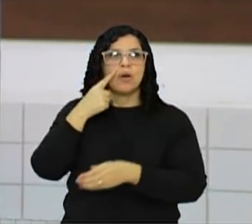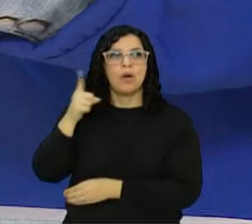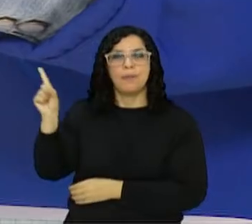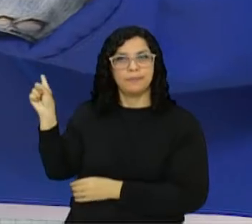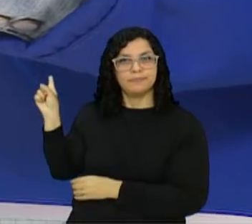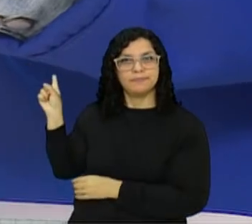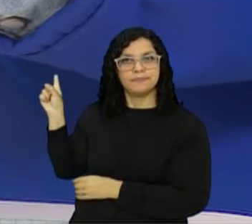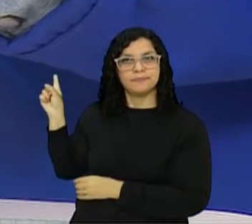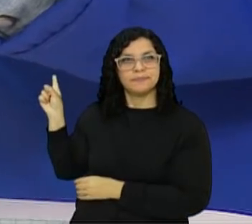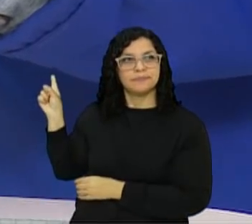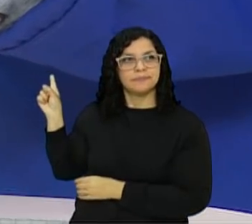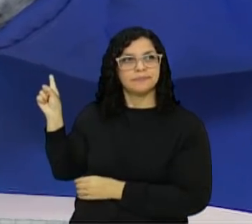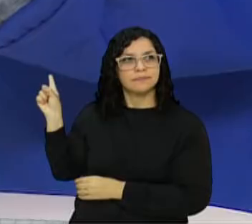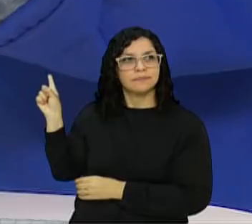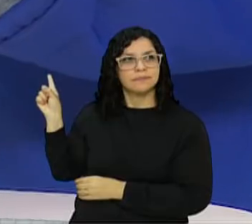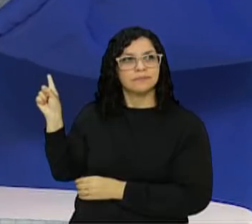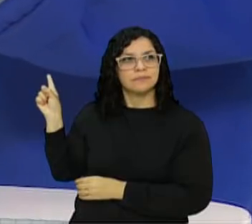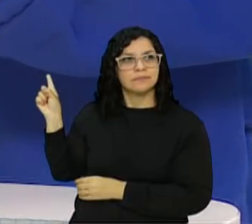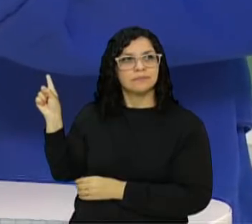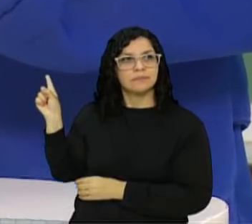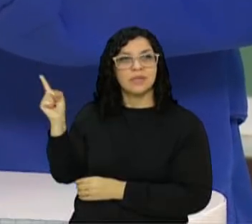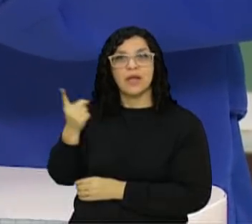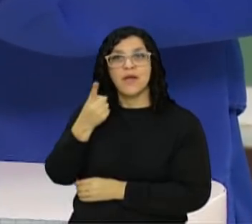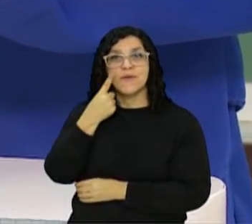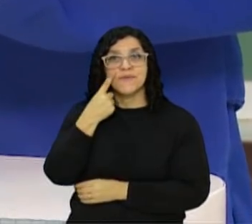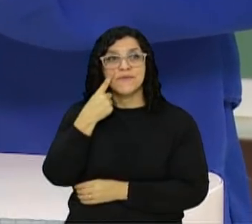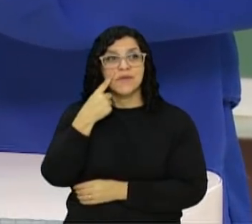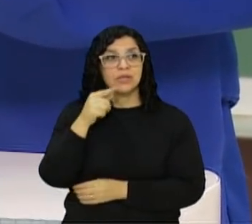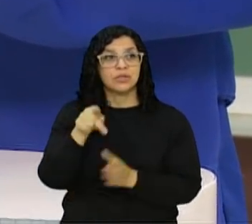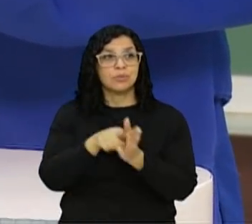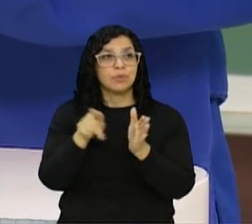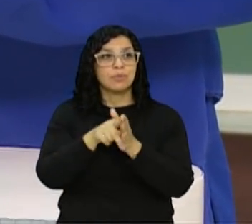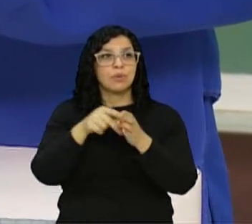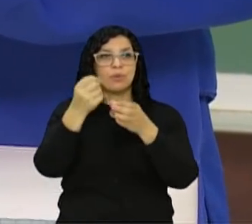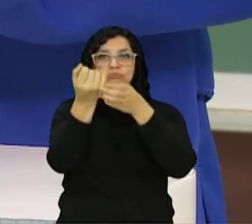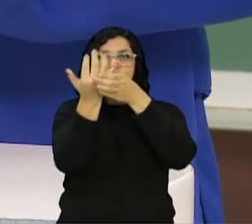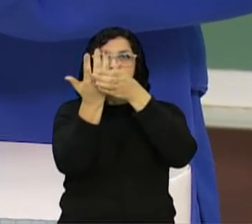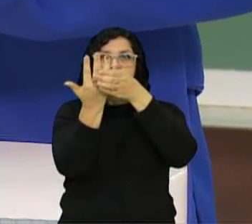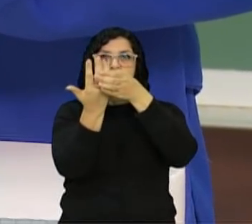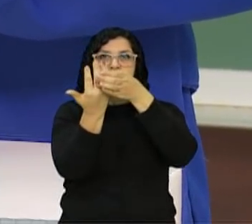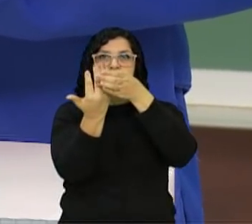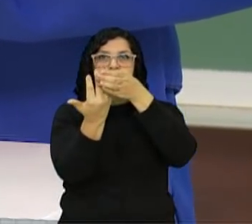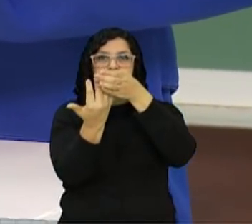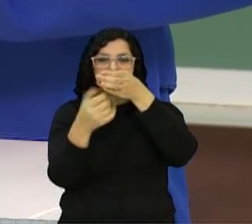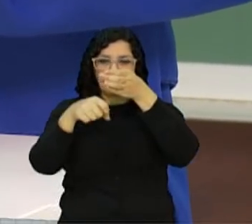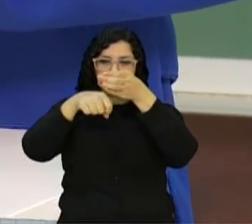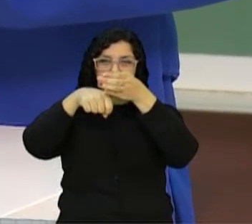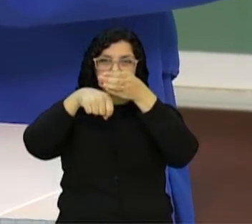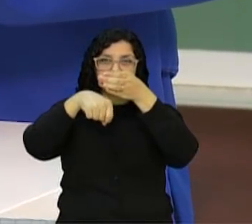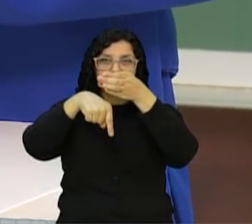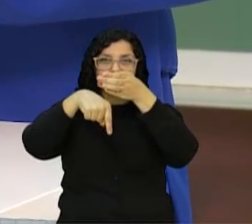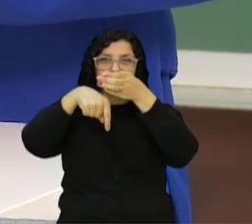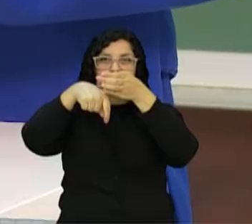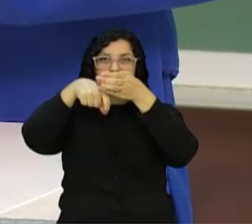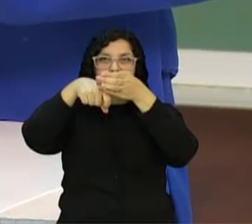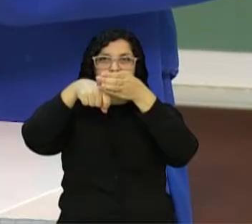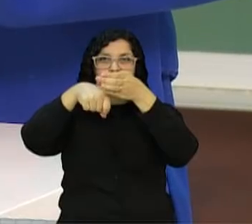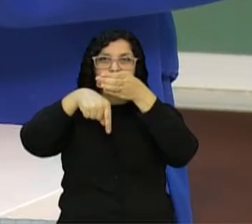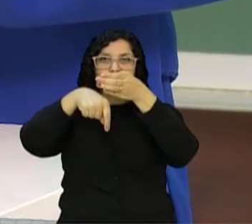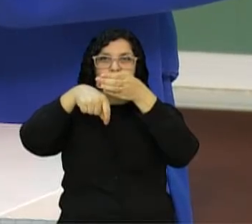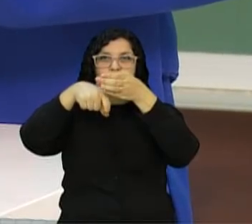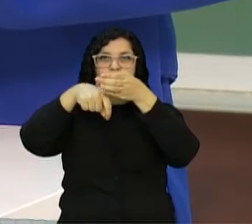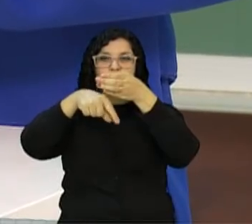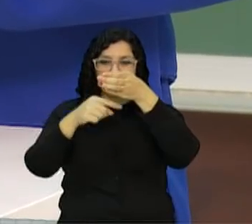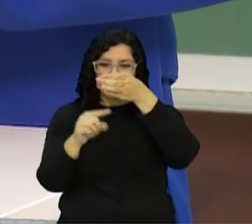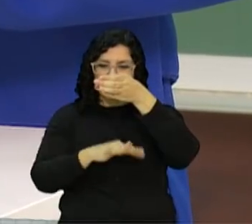vai acontecer no final do processo? Observem lá embaixo, lá no copo, na parte